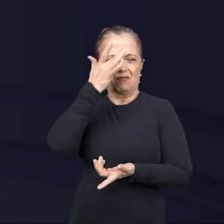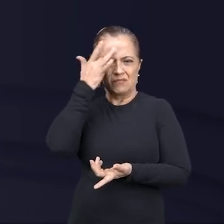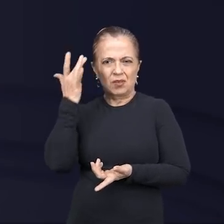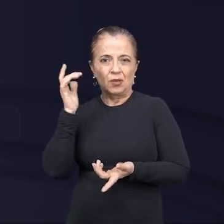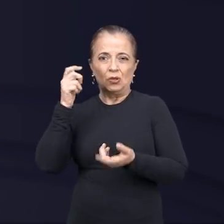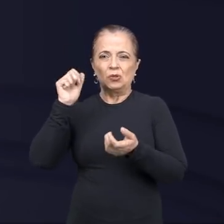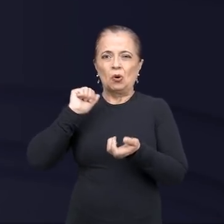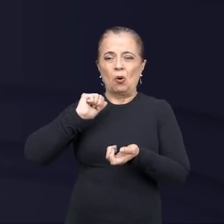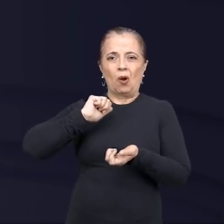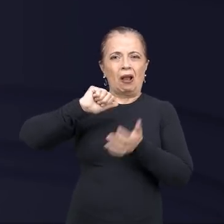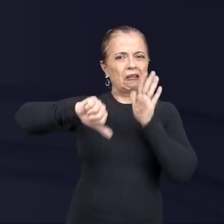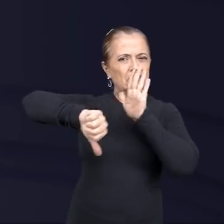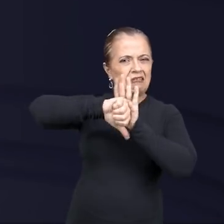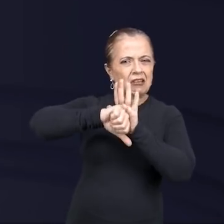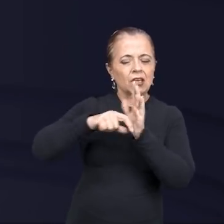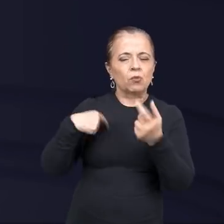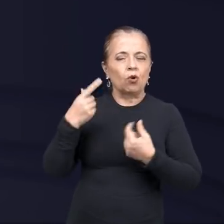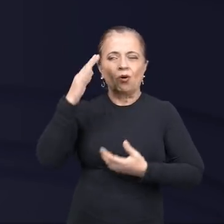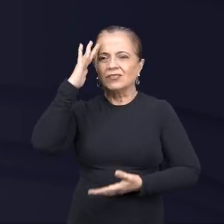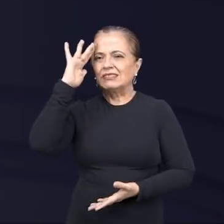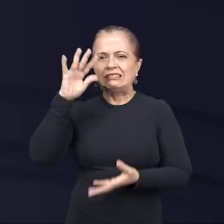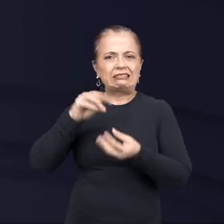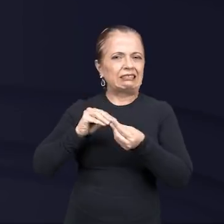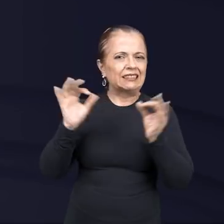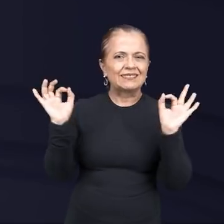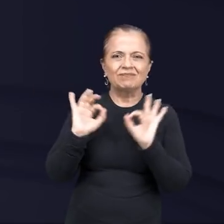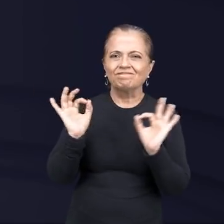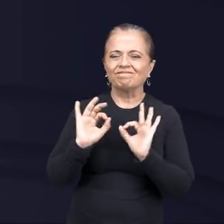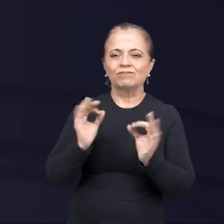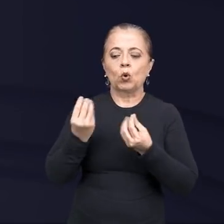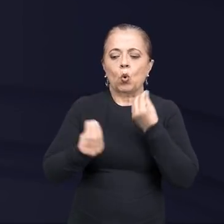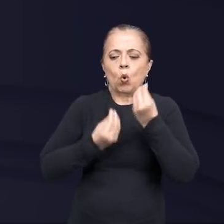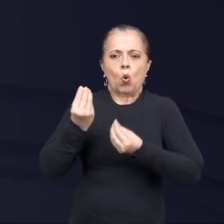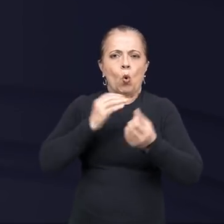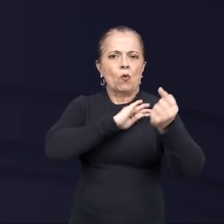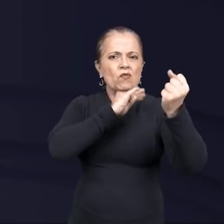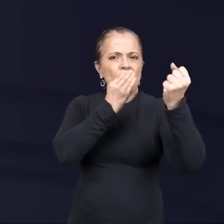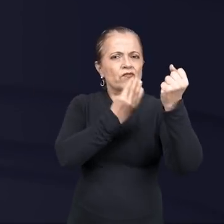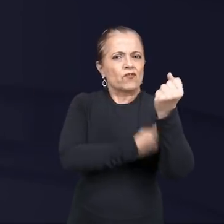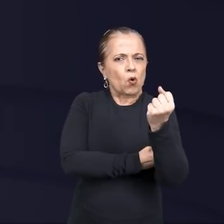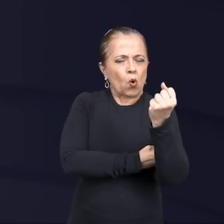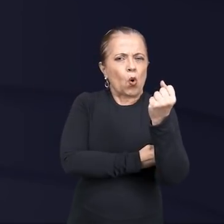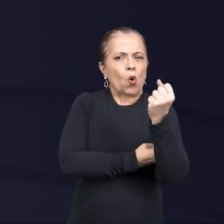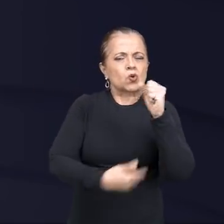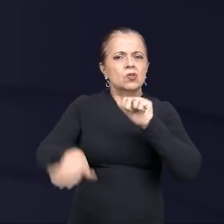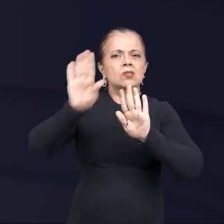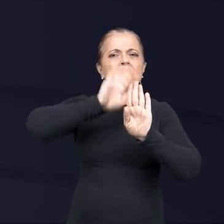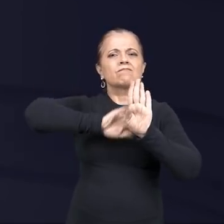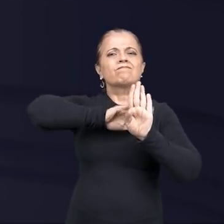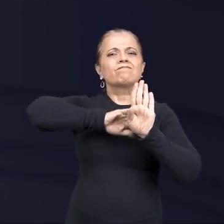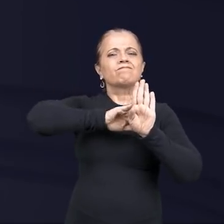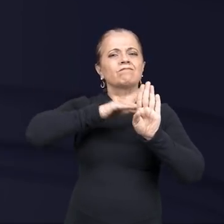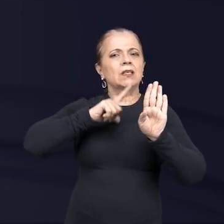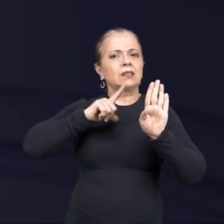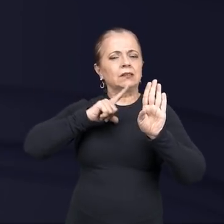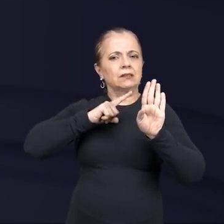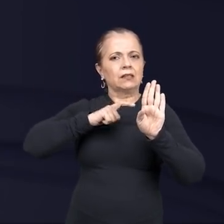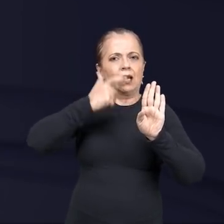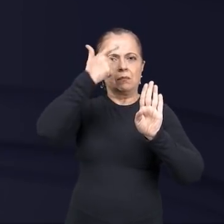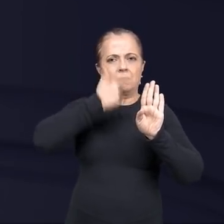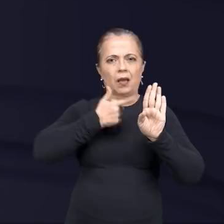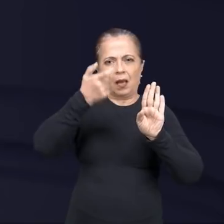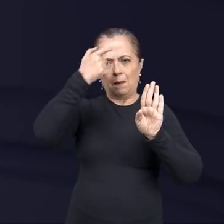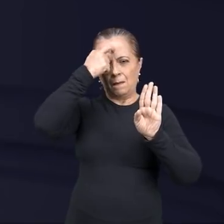enfim, às vezes a gente não consegue entender e compreender toda essa força oculta que